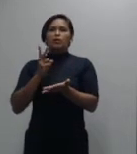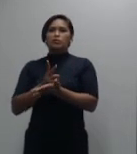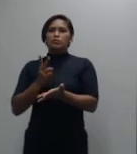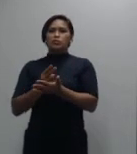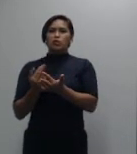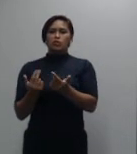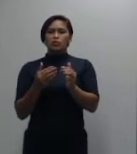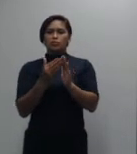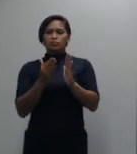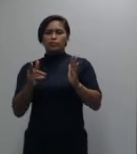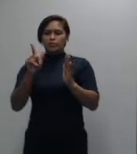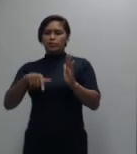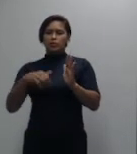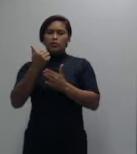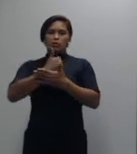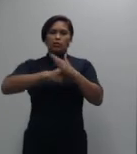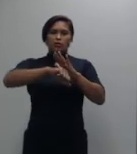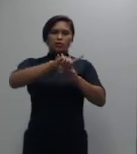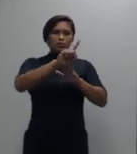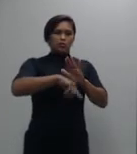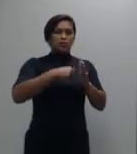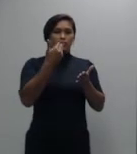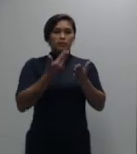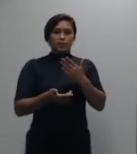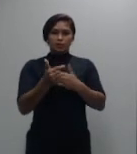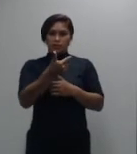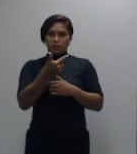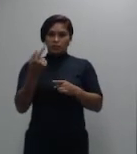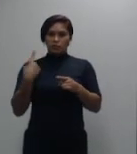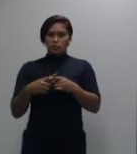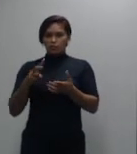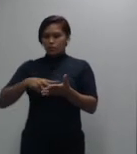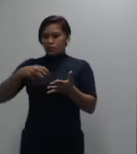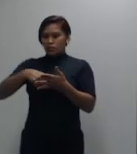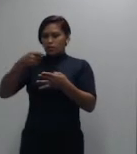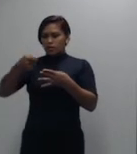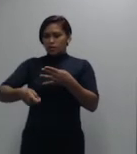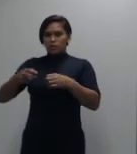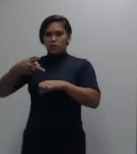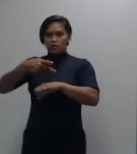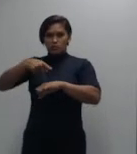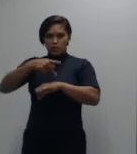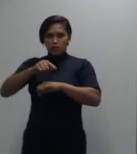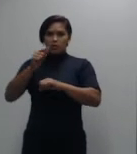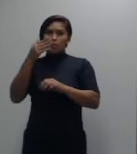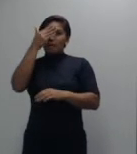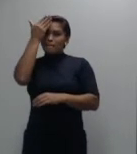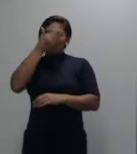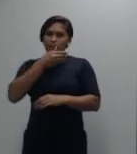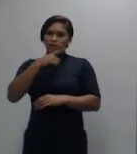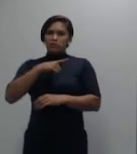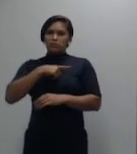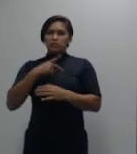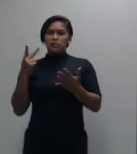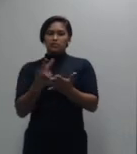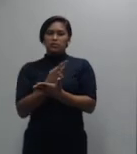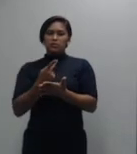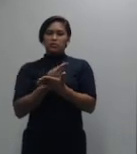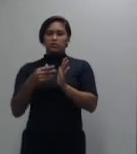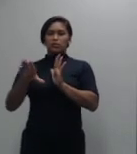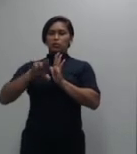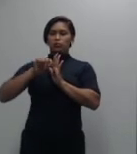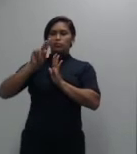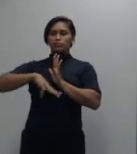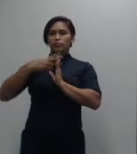extensão do dano não é o segundo lugar porque essa sentença estrangeira foi baseado em provas obtidas de forma ilícita eo